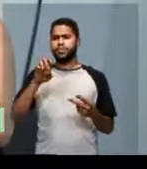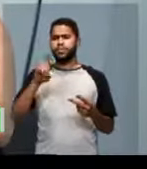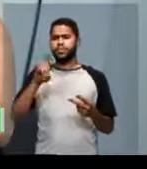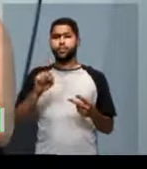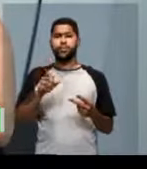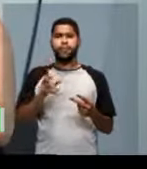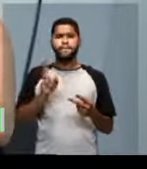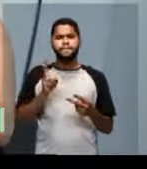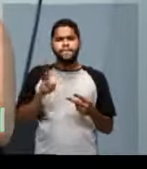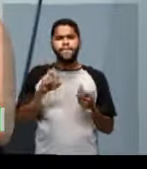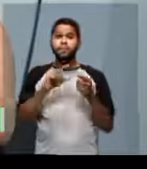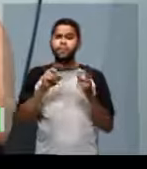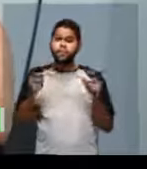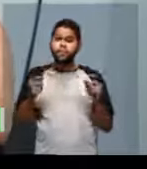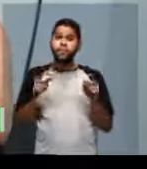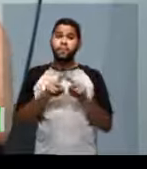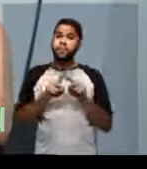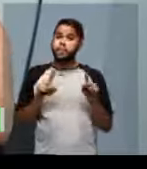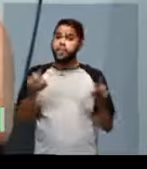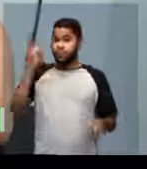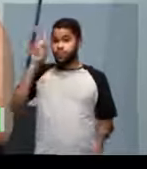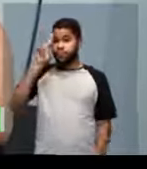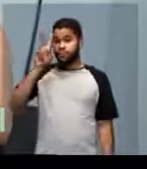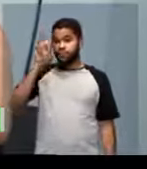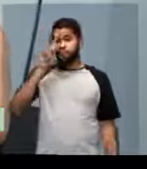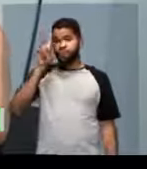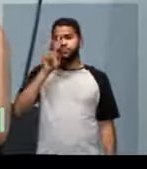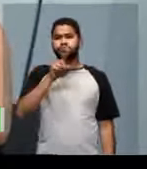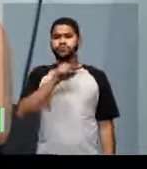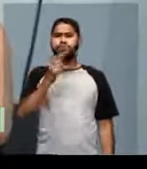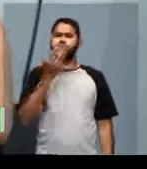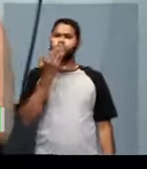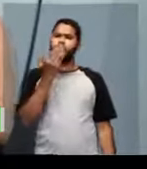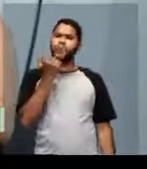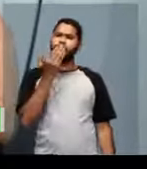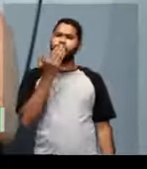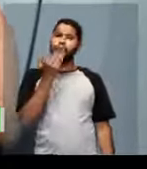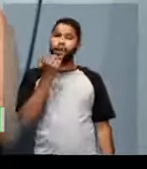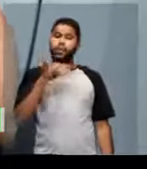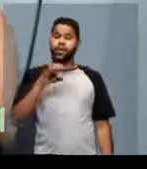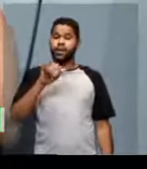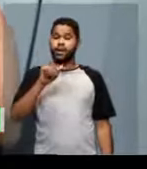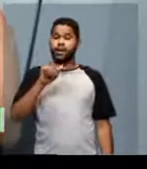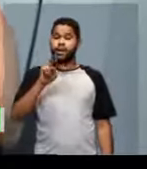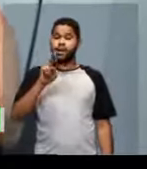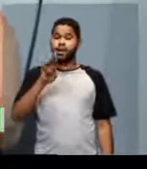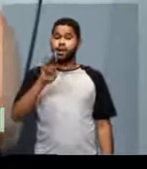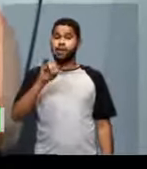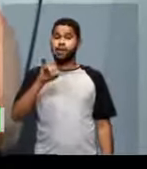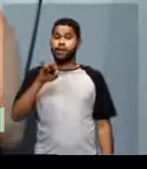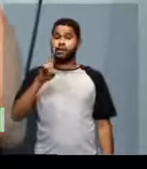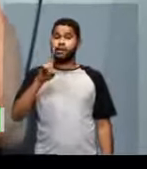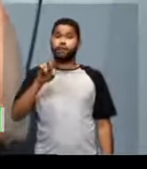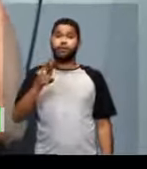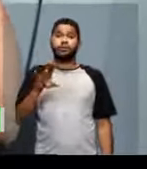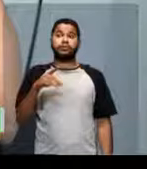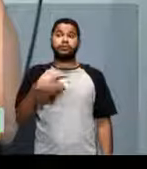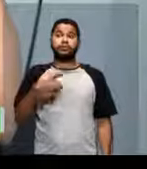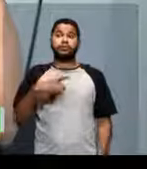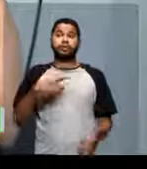mesmas estruturas, tá, gente? Mas lembrando que quando você come um carboidrato, ela é uma molécula muito complexa, muito grande. Então, ela tem